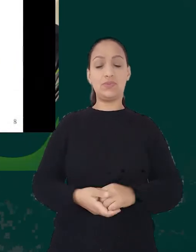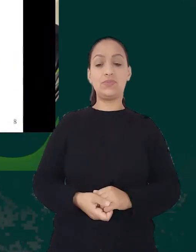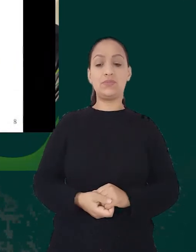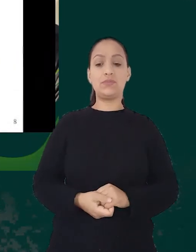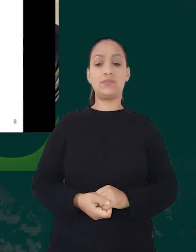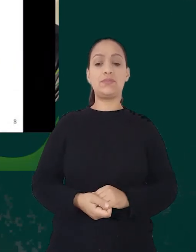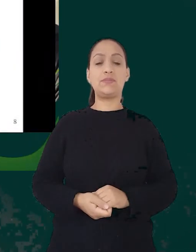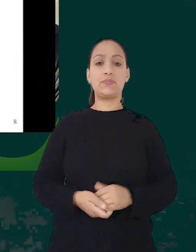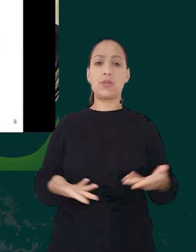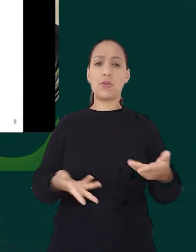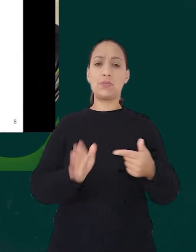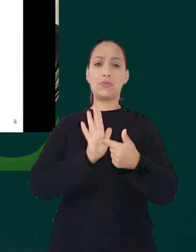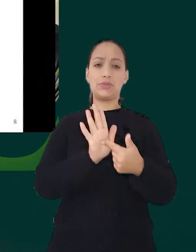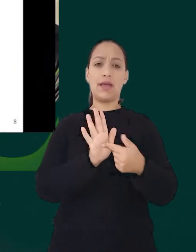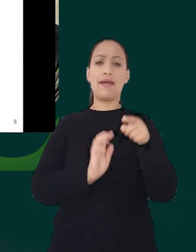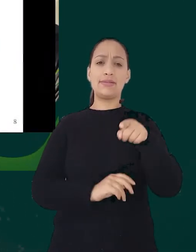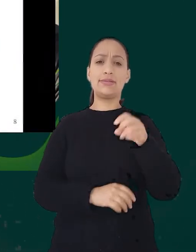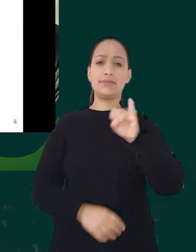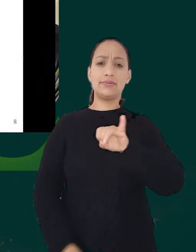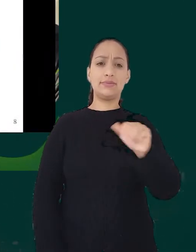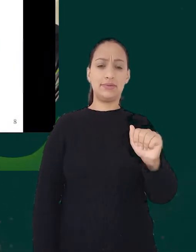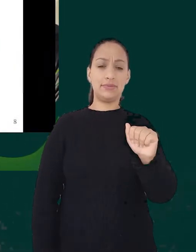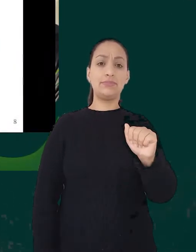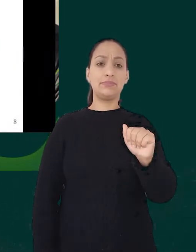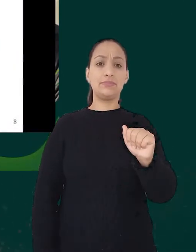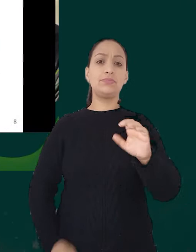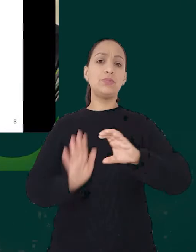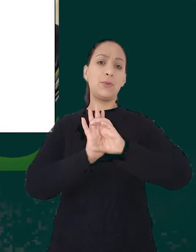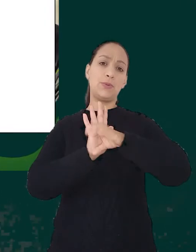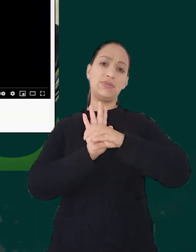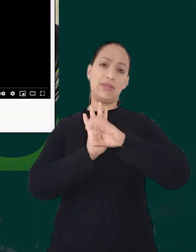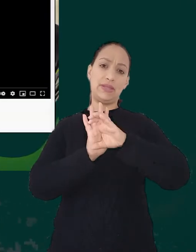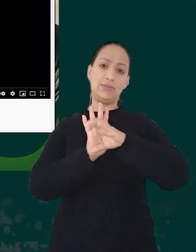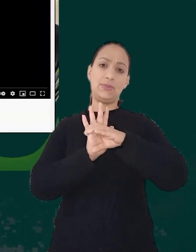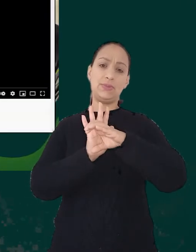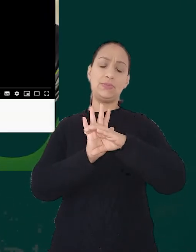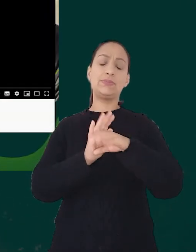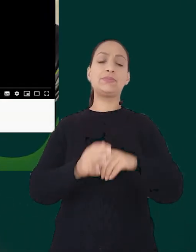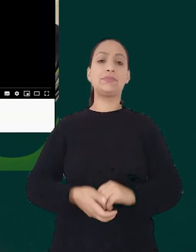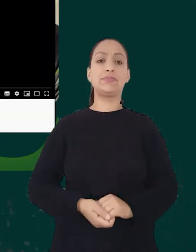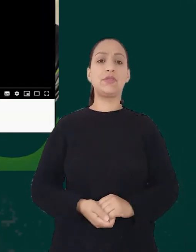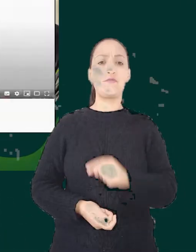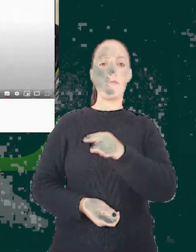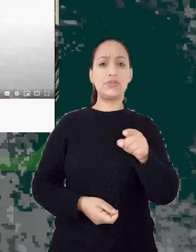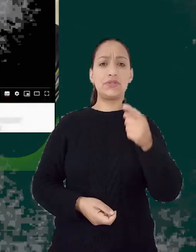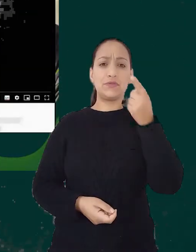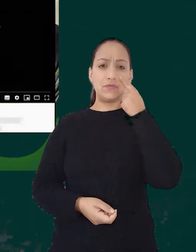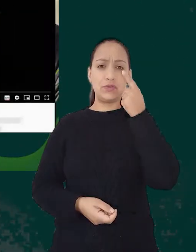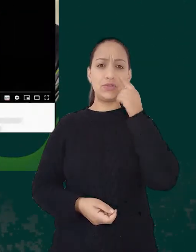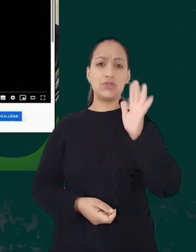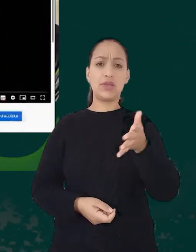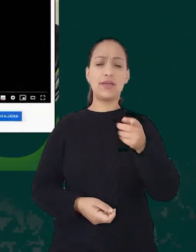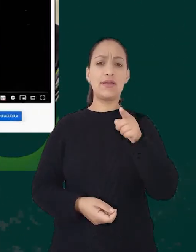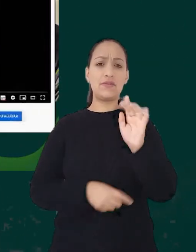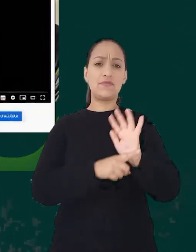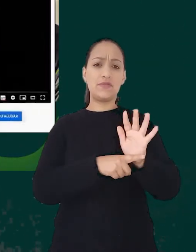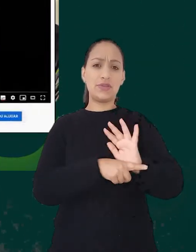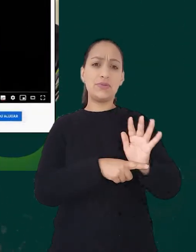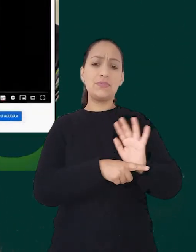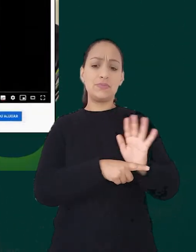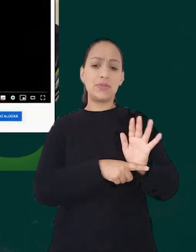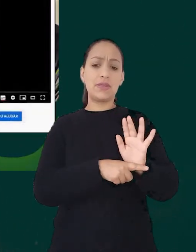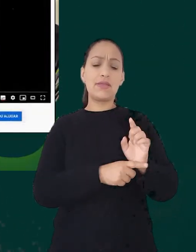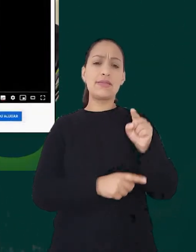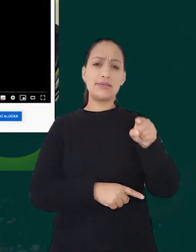mostrar aqui. Aqui é uma inteligência artificial que é um conceito, tá? Vocês devem ter visto esse filme, tá?